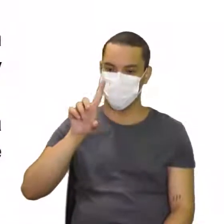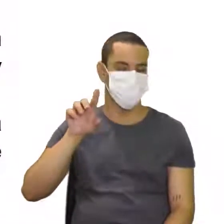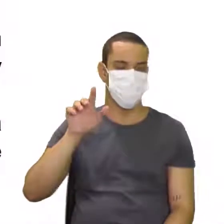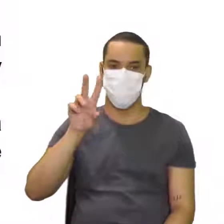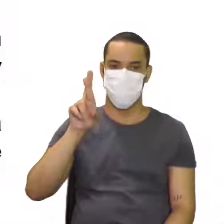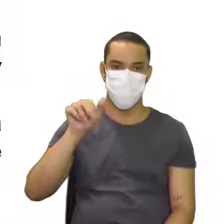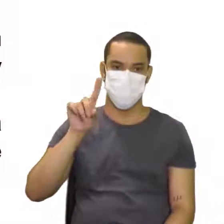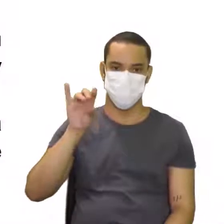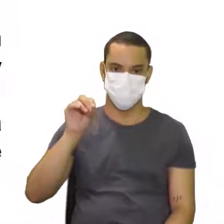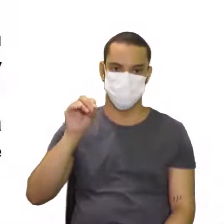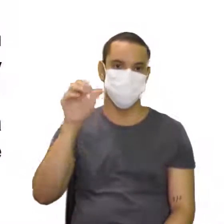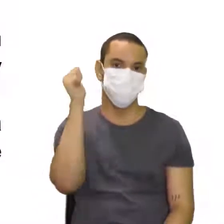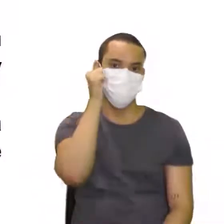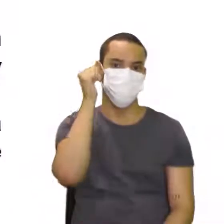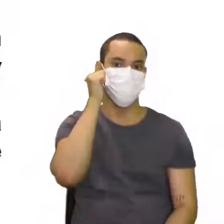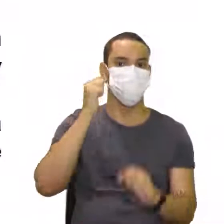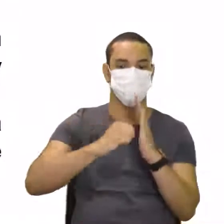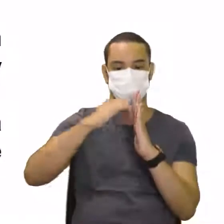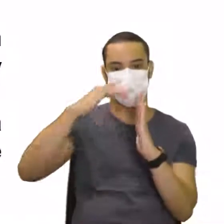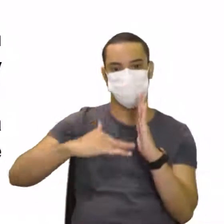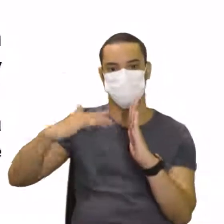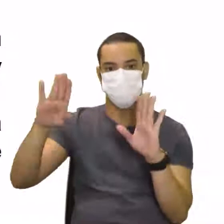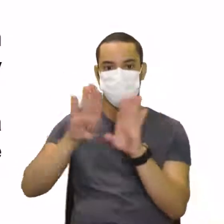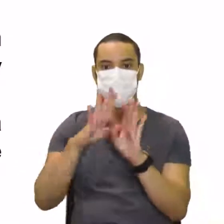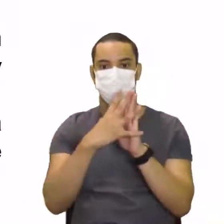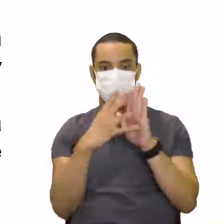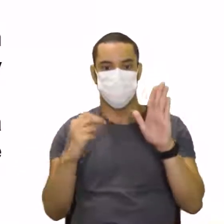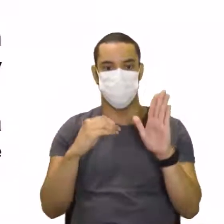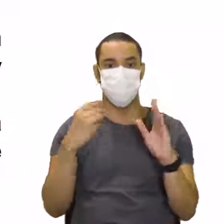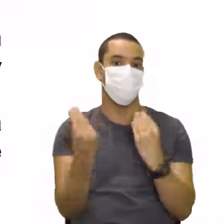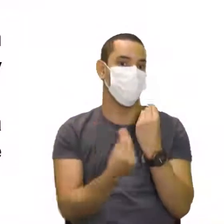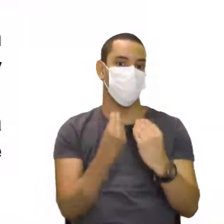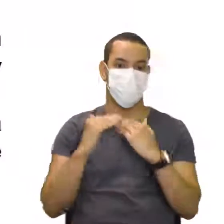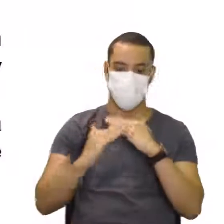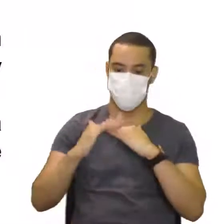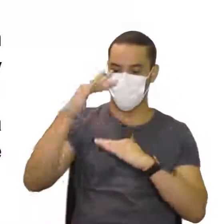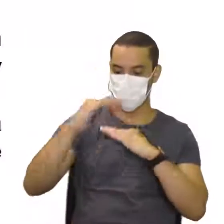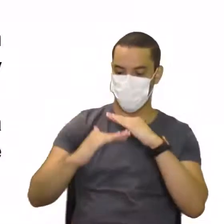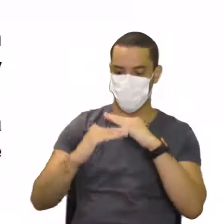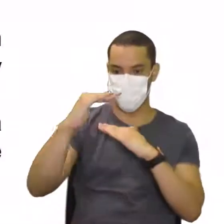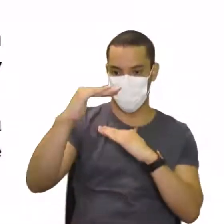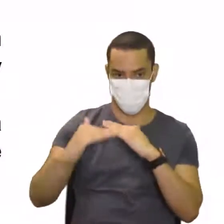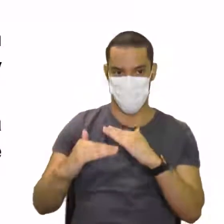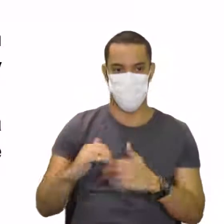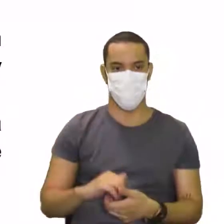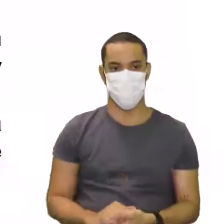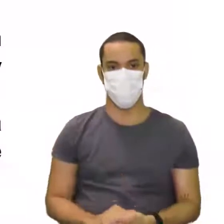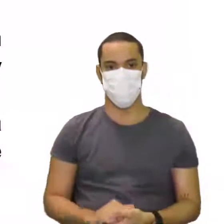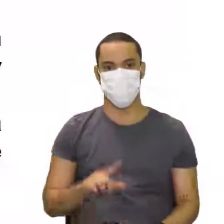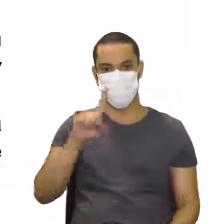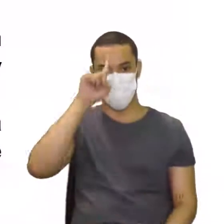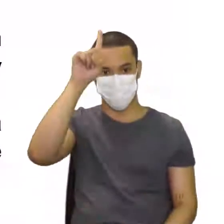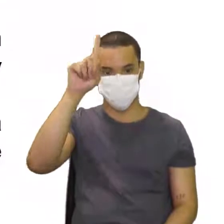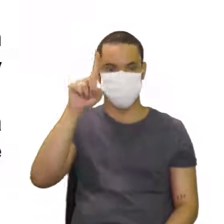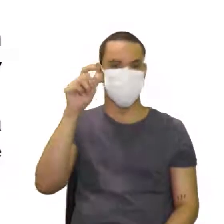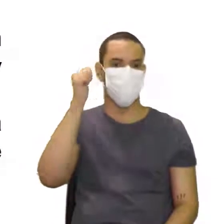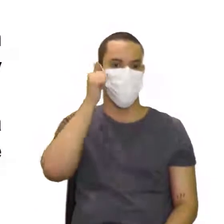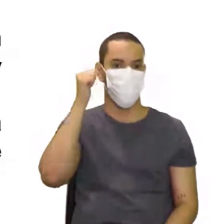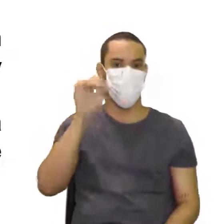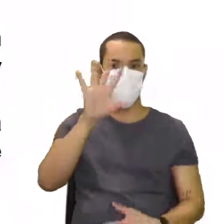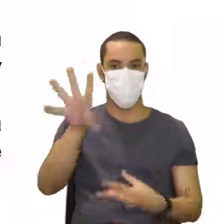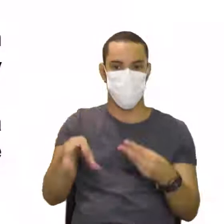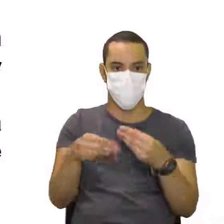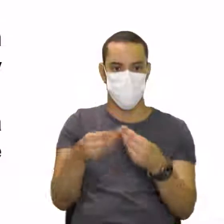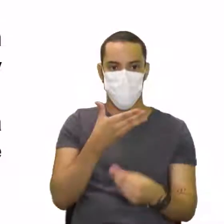do rádio, o circuito oscilante e a modulação do sinal, tá, pessoal? Olha só, a invenção do rádio atribuída